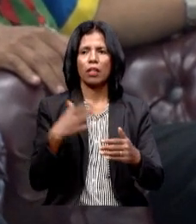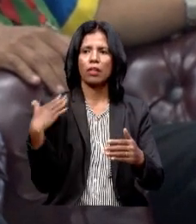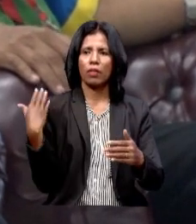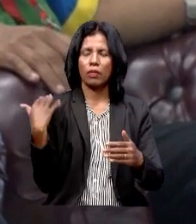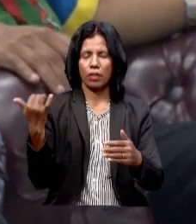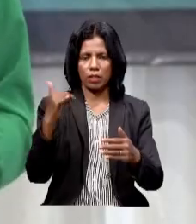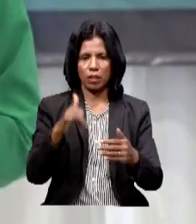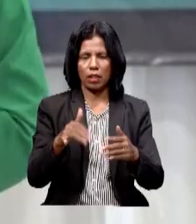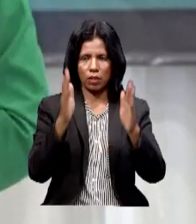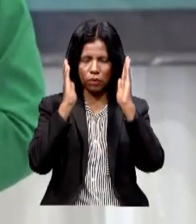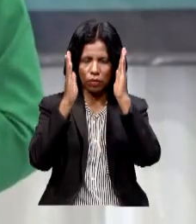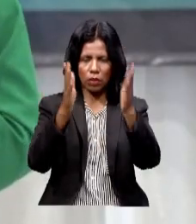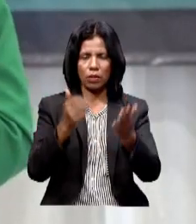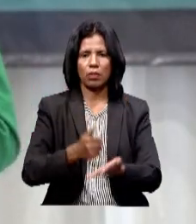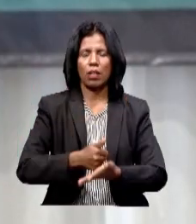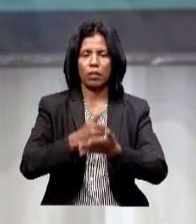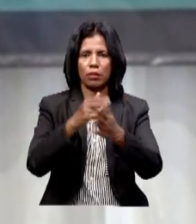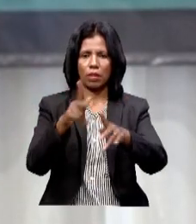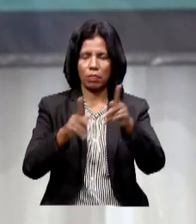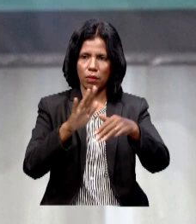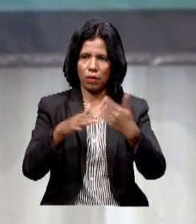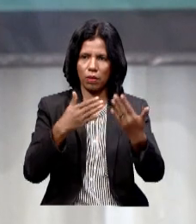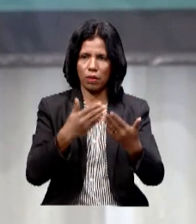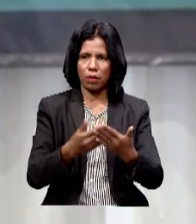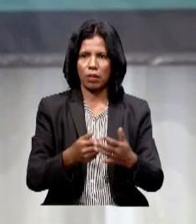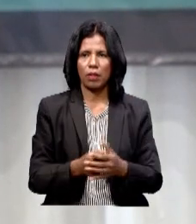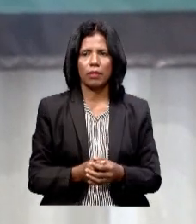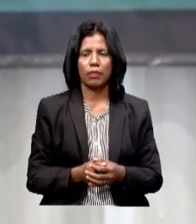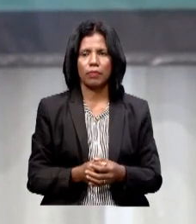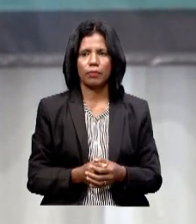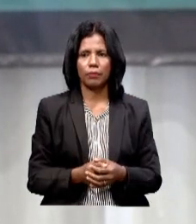Sampo, del Sampo de la Orsina, da tu repito, eh?